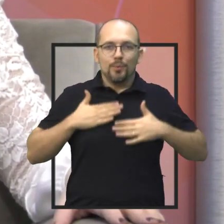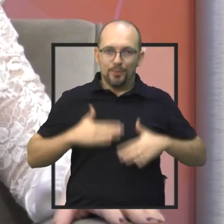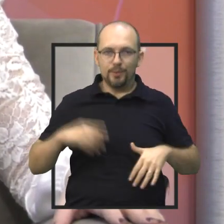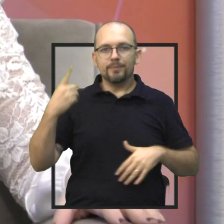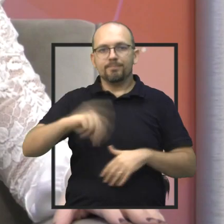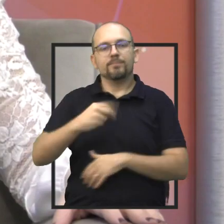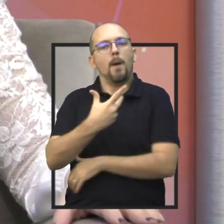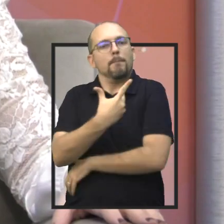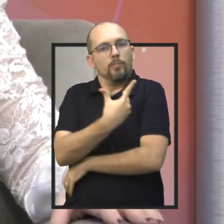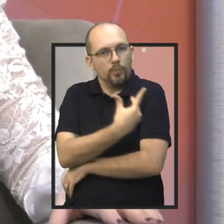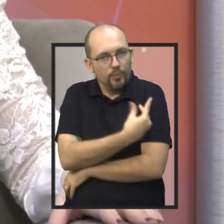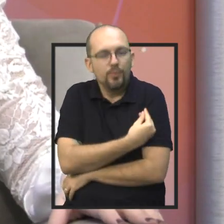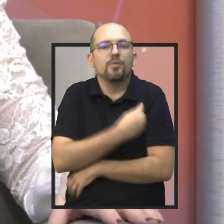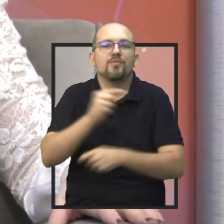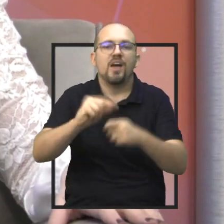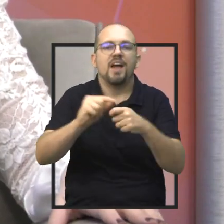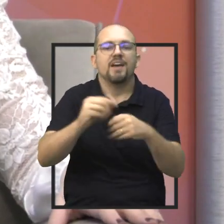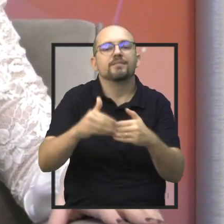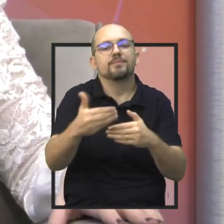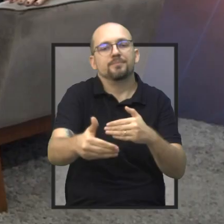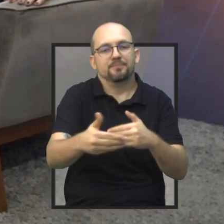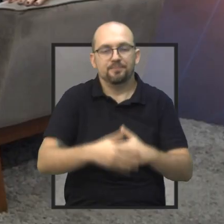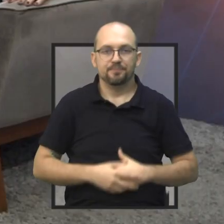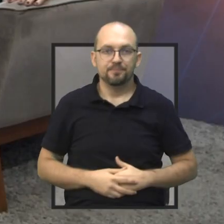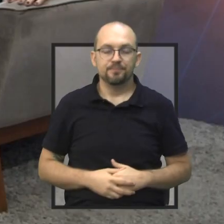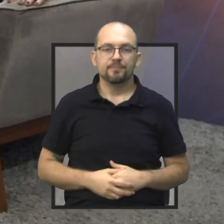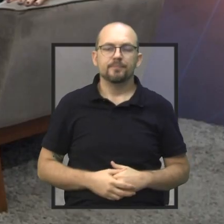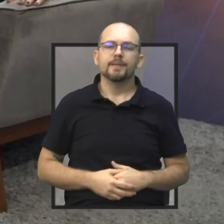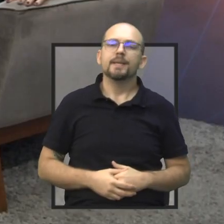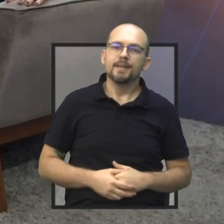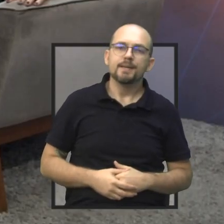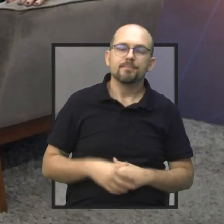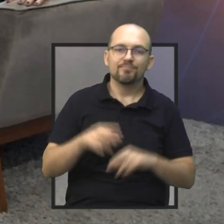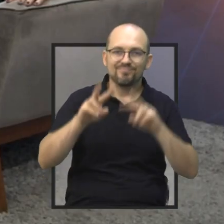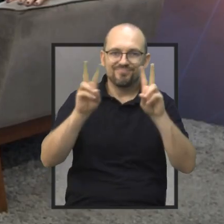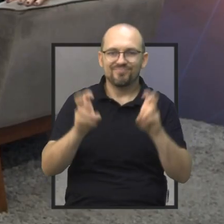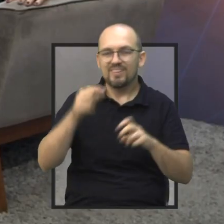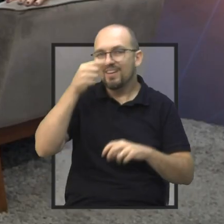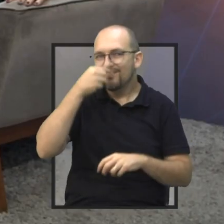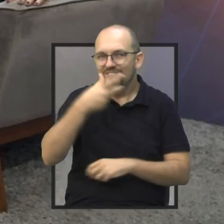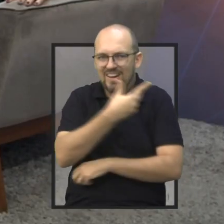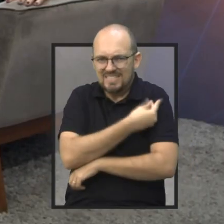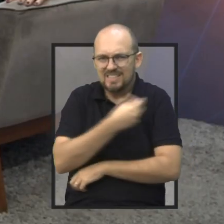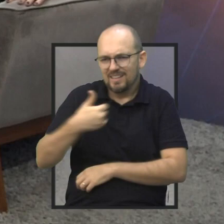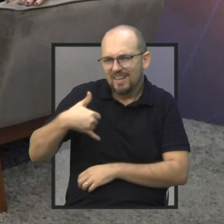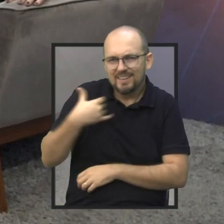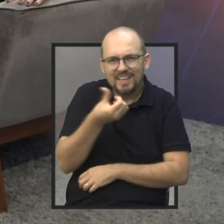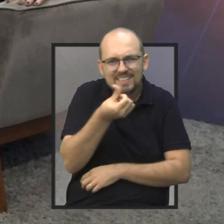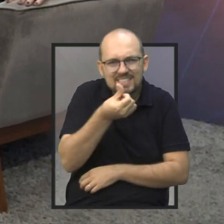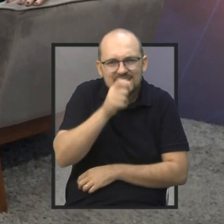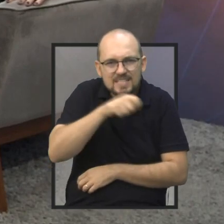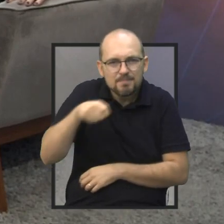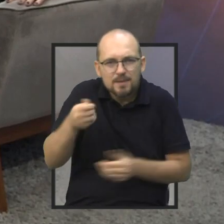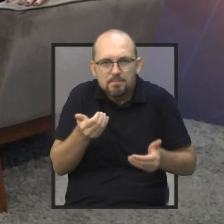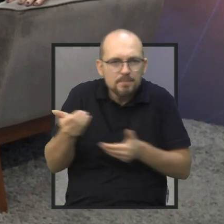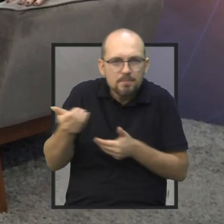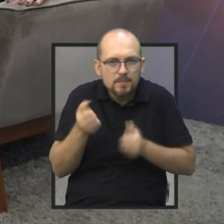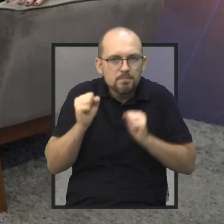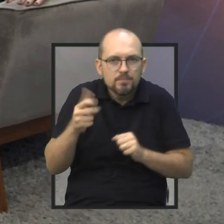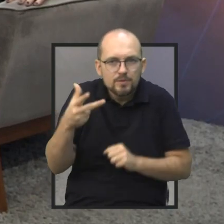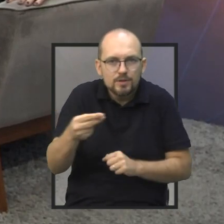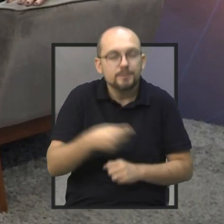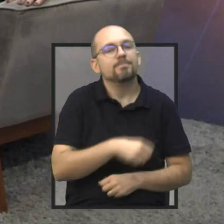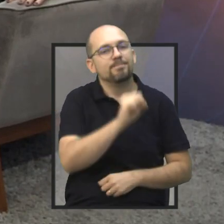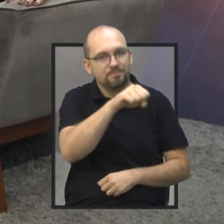o tratamento para estar fazendo a vacinação. A recomendação da vacina da gripe é a partir de 6 meses, é isso? 6 meses de vida.